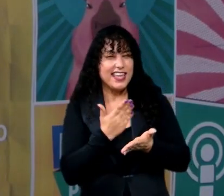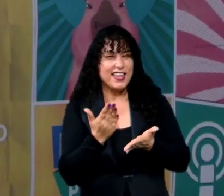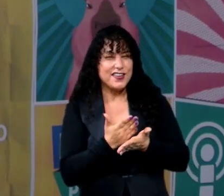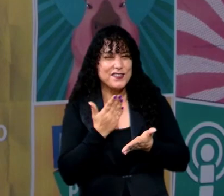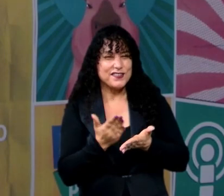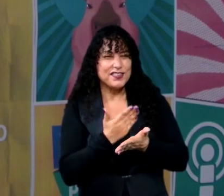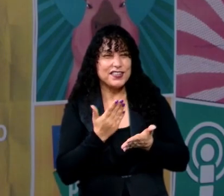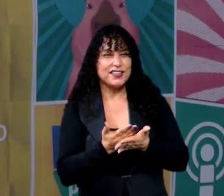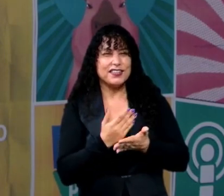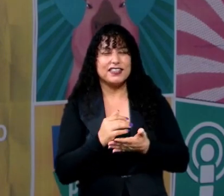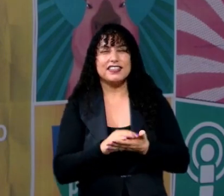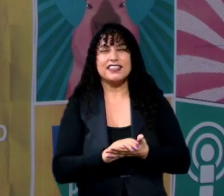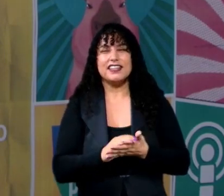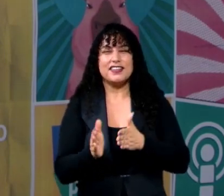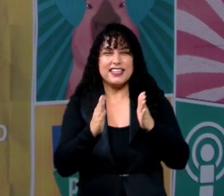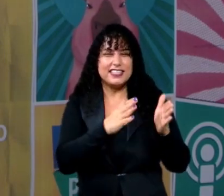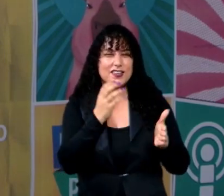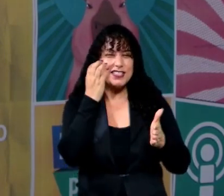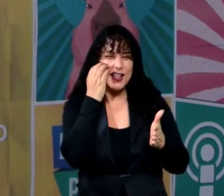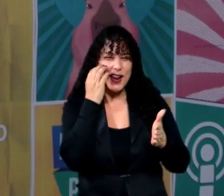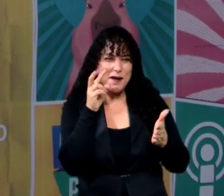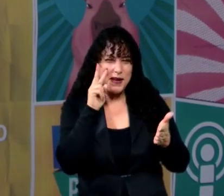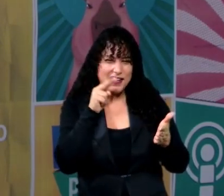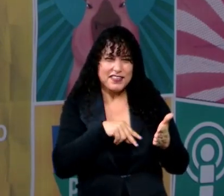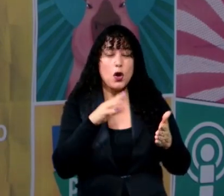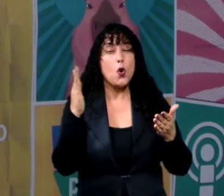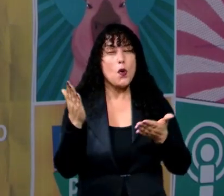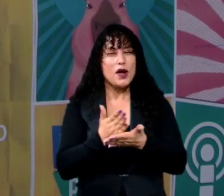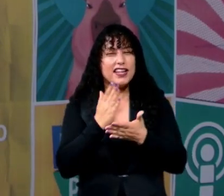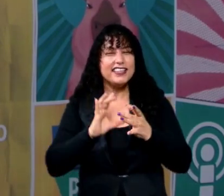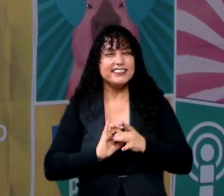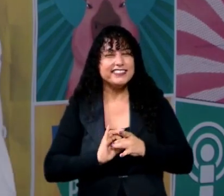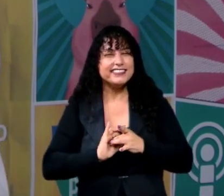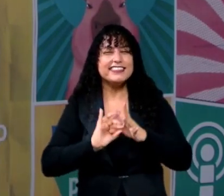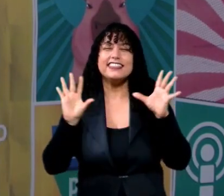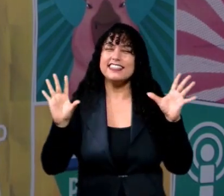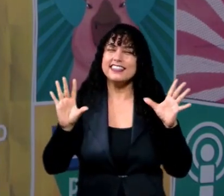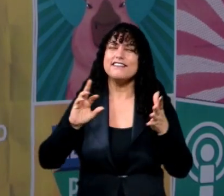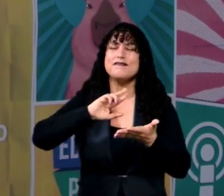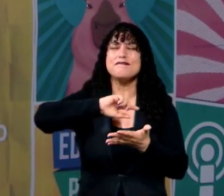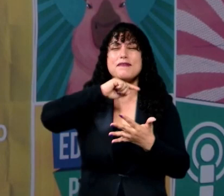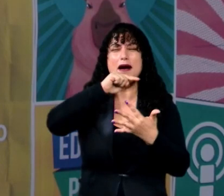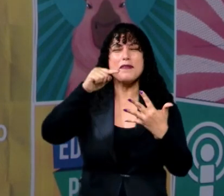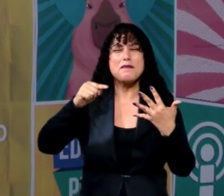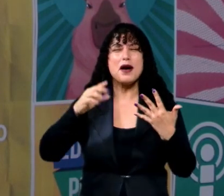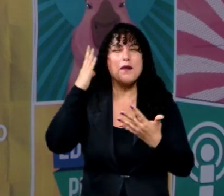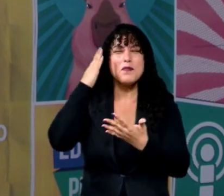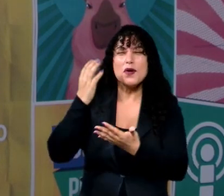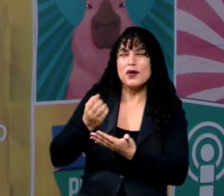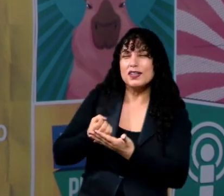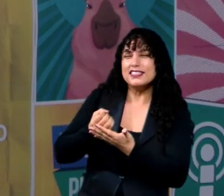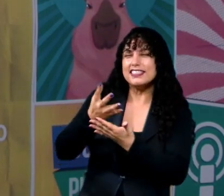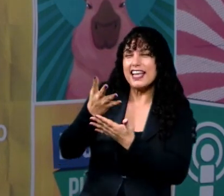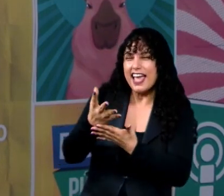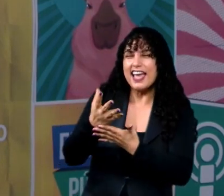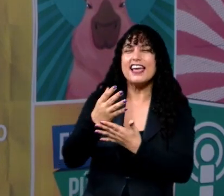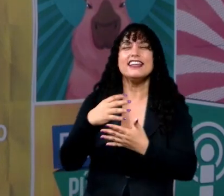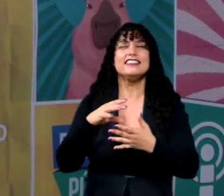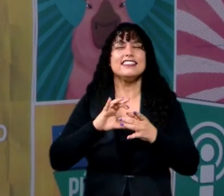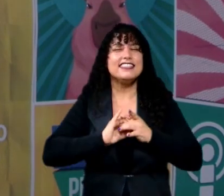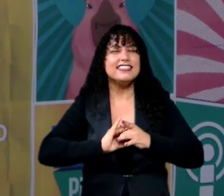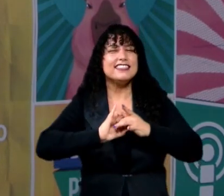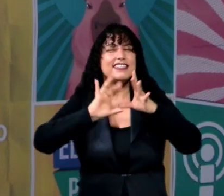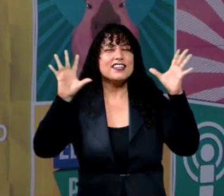endereço, deixei o celular aqui do lado para isso. O livro, disponibilizamos uma série de podcasts, disponibilizamos